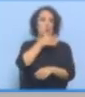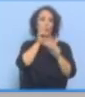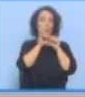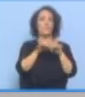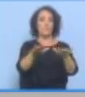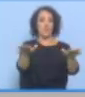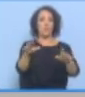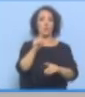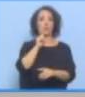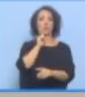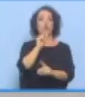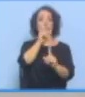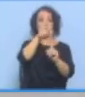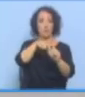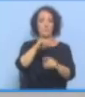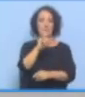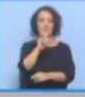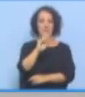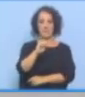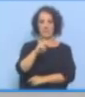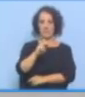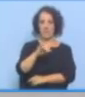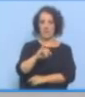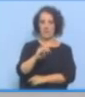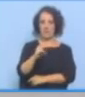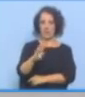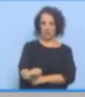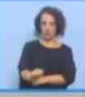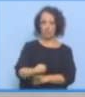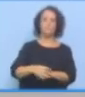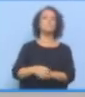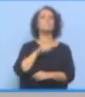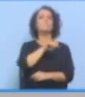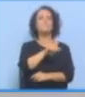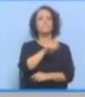que dá pelo nome de profeta Isaías, procura